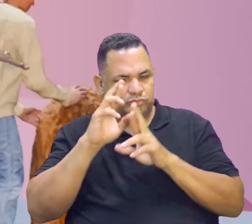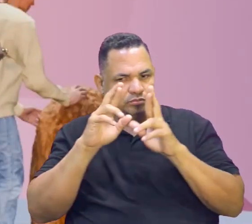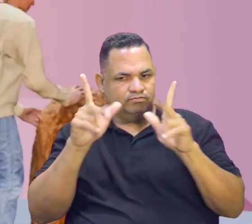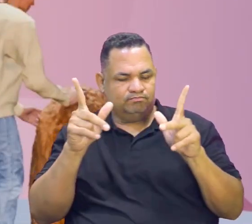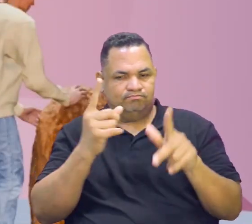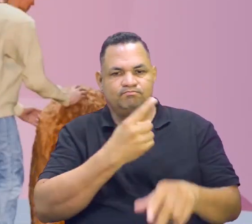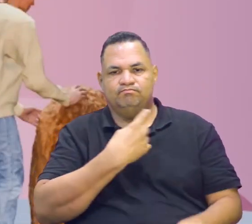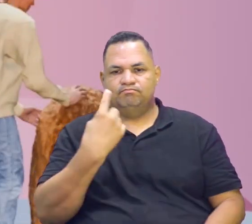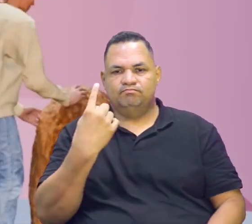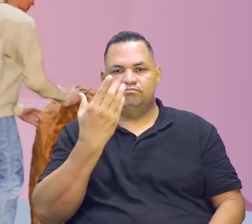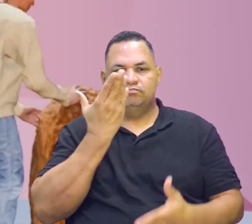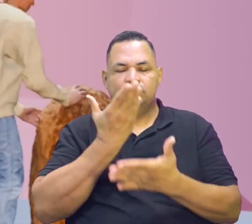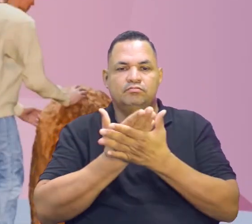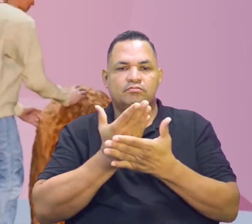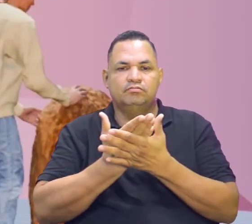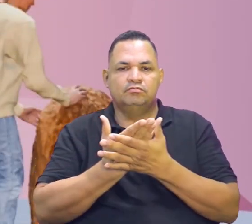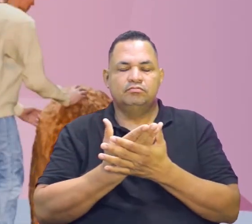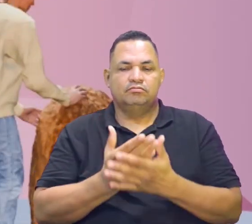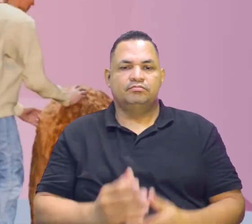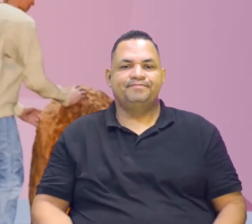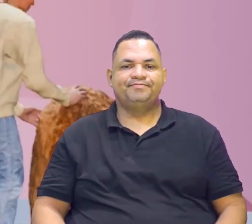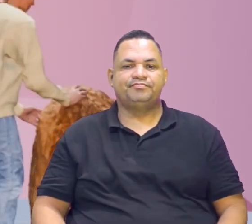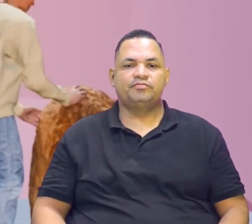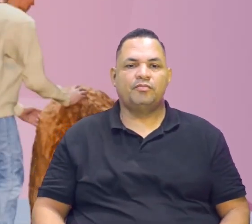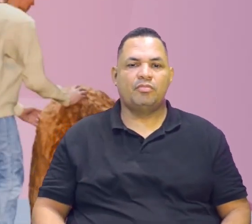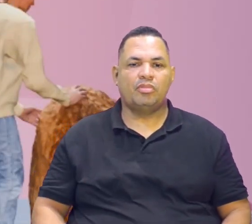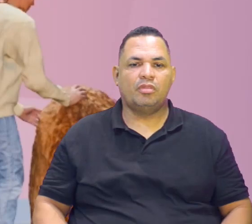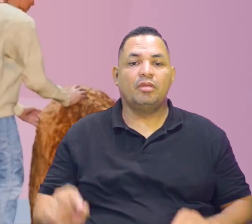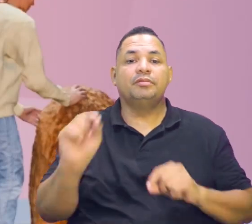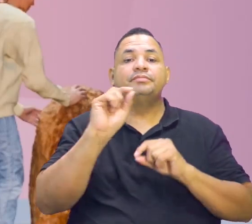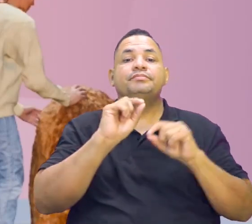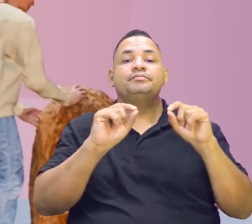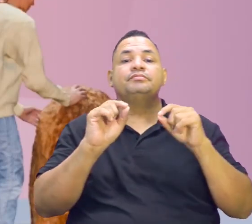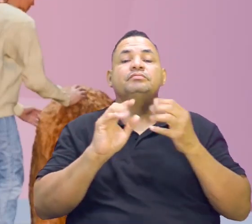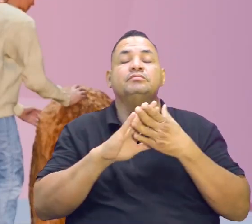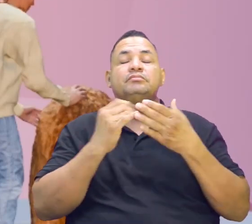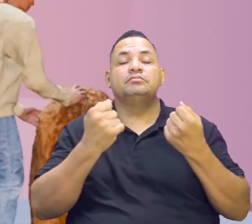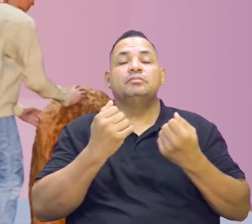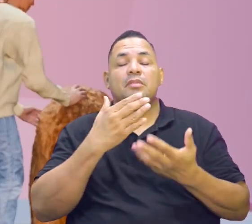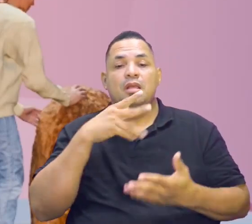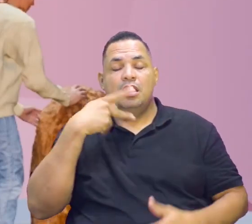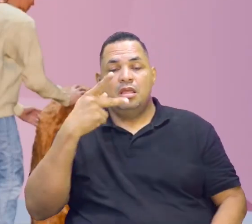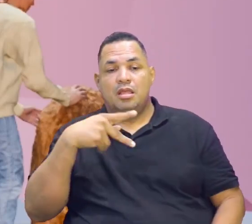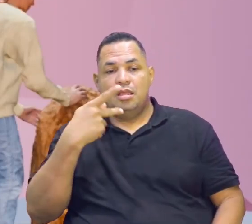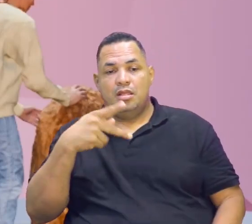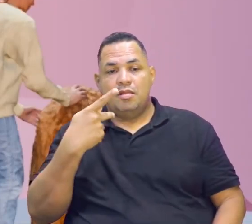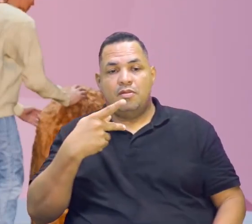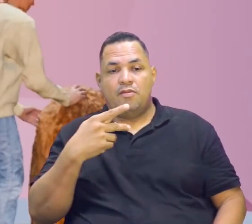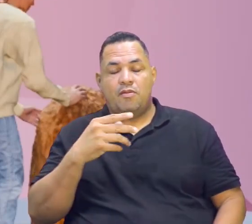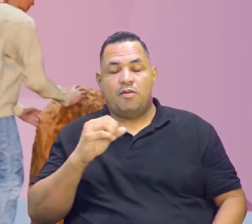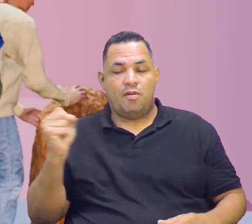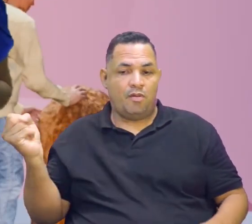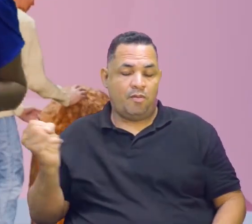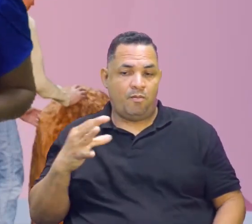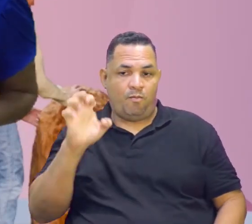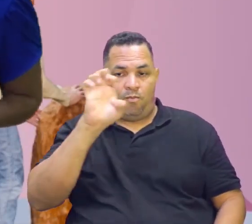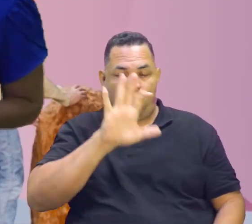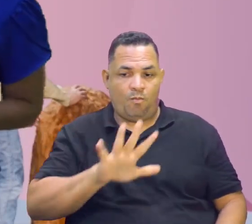que nós já vimos? Ou não? O que dá para vocês comentarem em sala sobre as